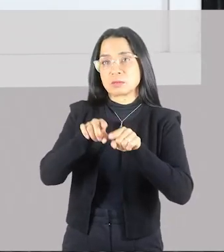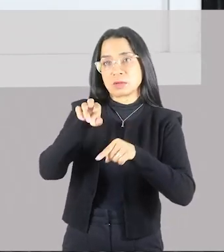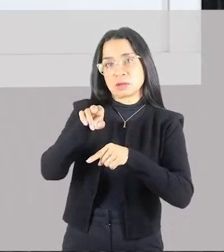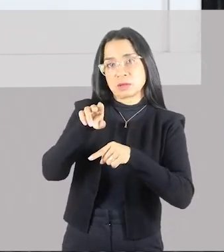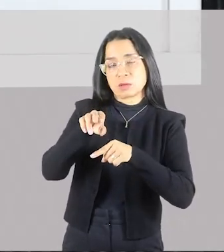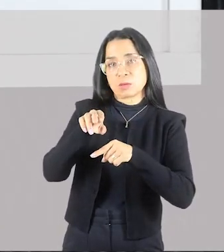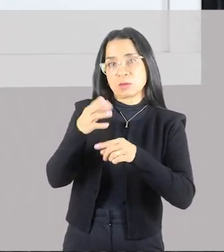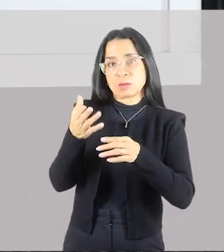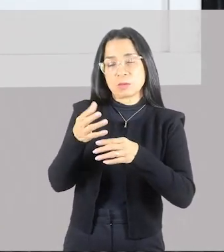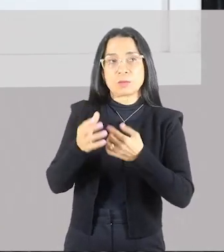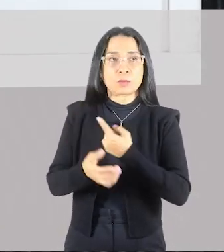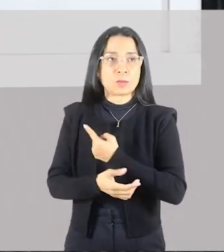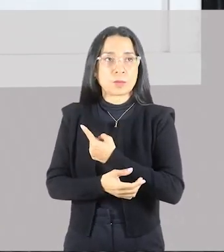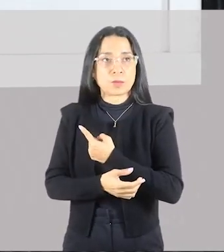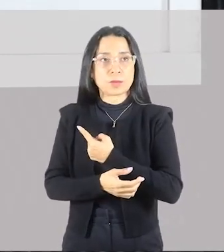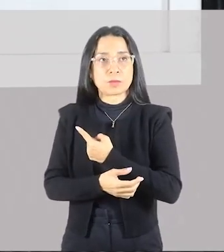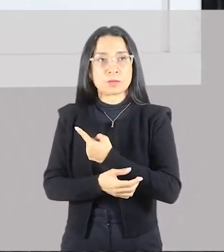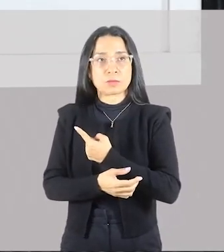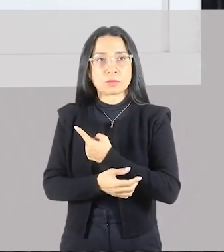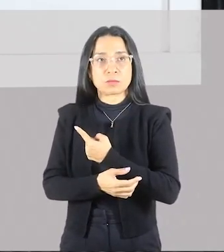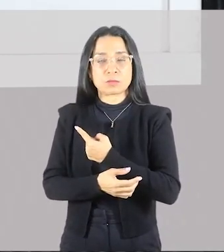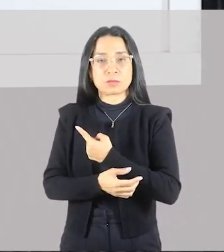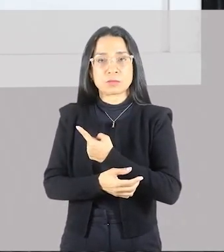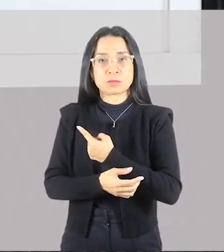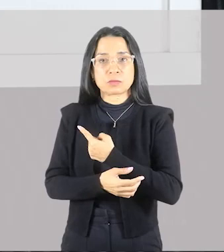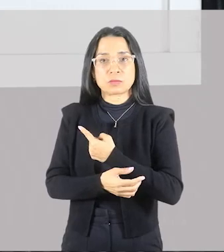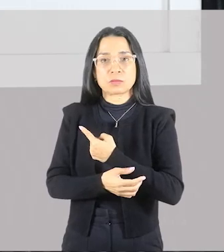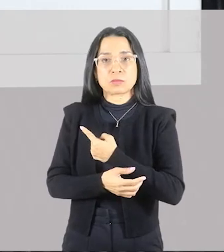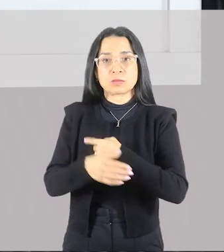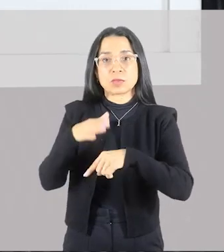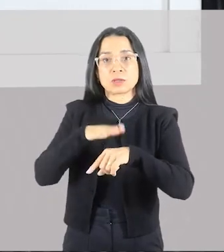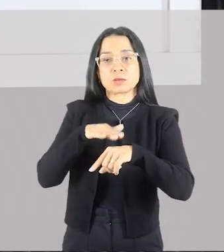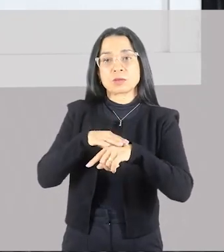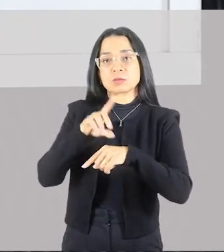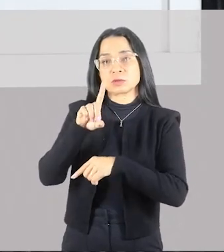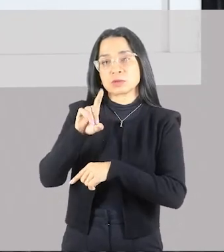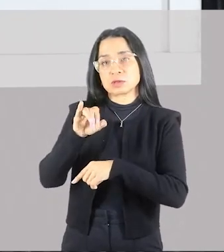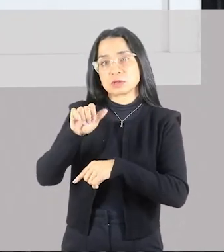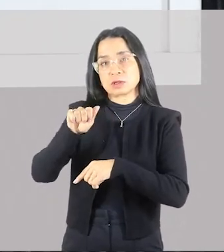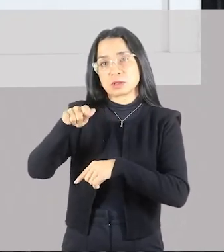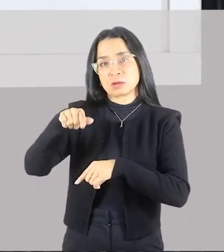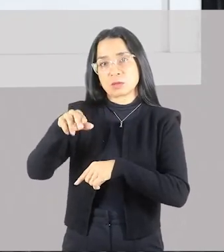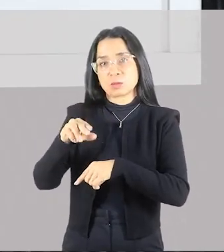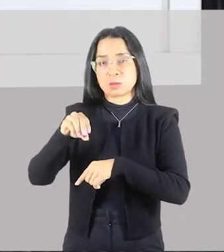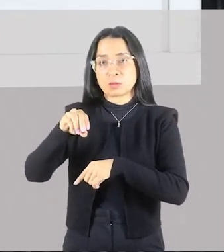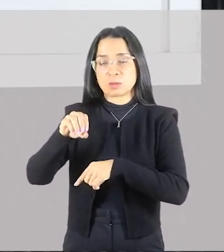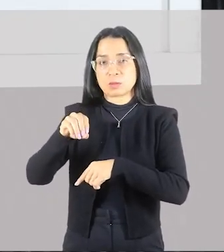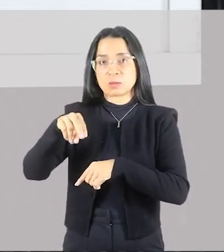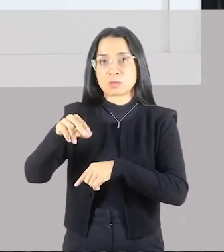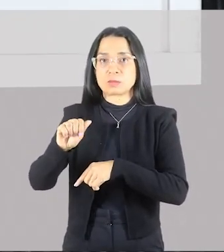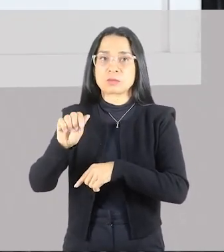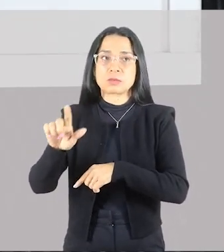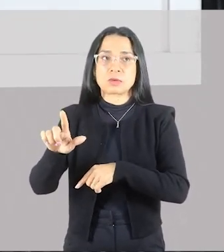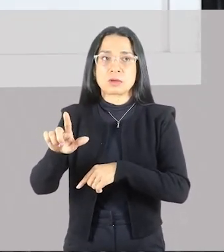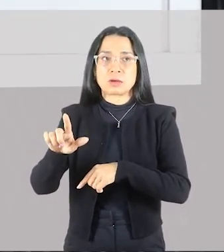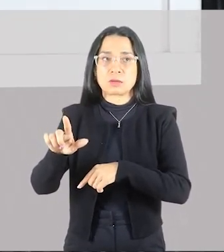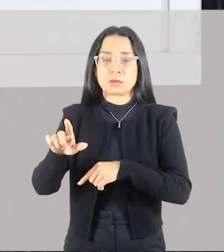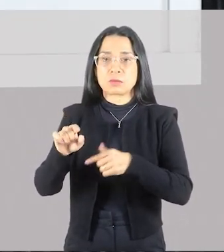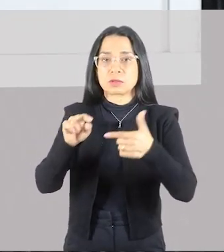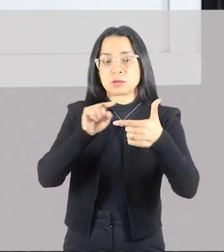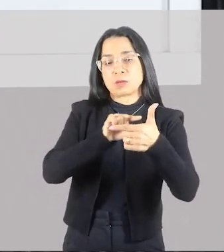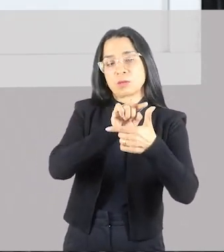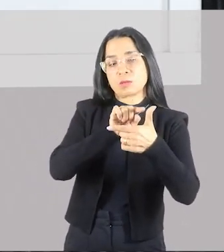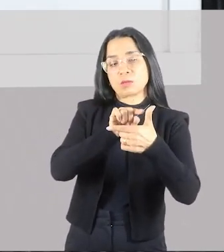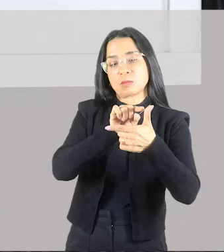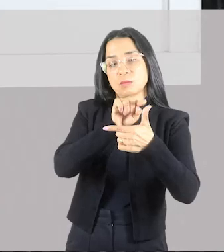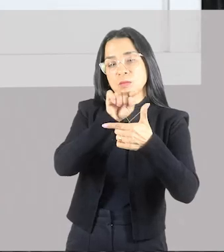Esses segmentos aqui, ó, nós chamamos de diagonal, que a fórmula usa as diagonais, que é esse segmento que vai de um vértice ao